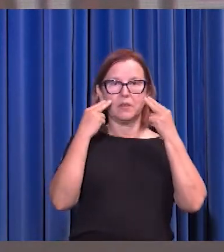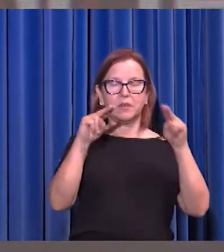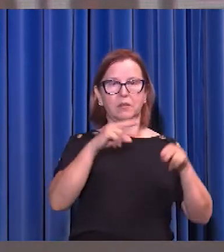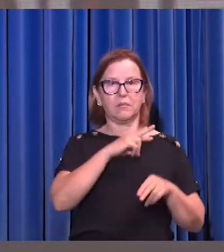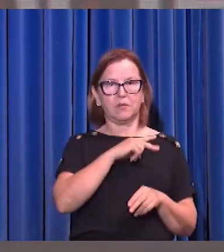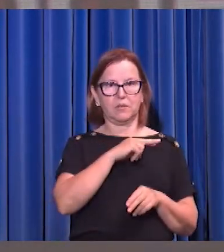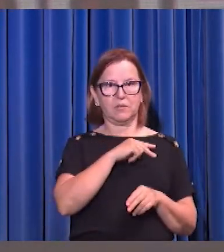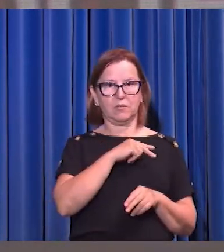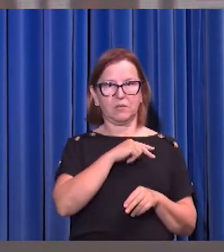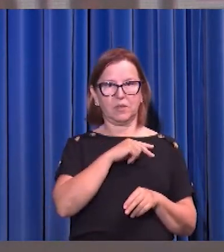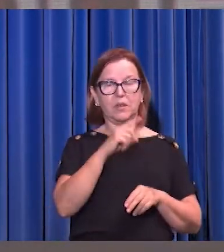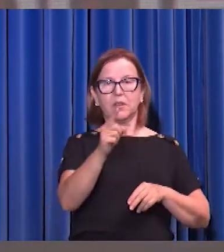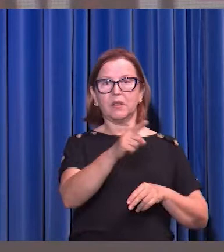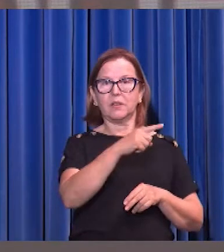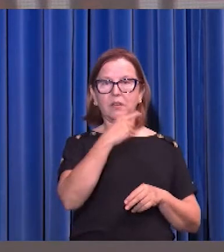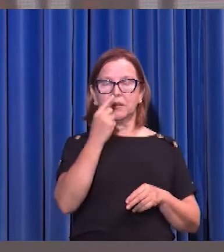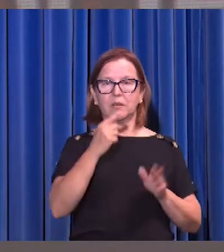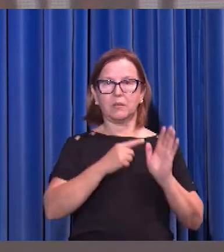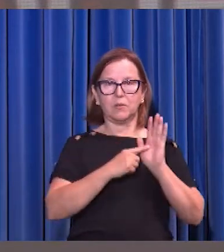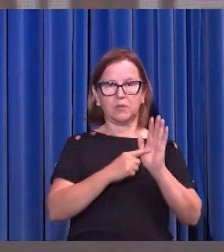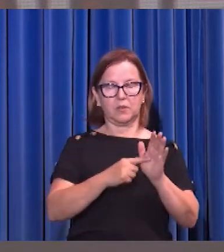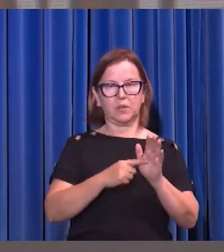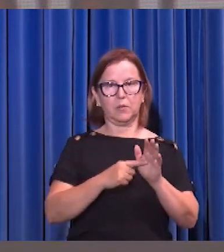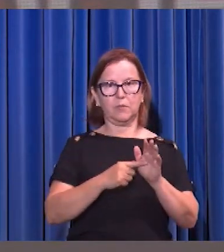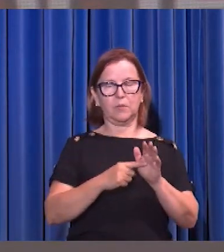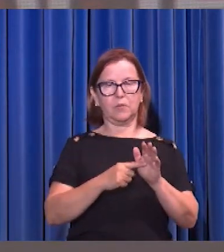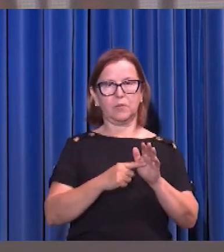que nós damos como cristãos.